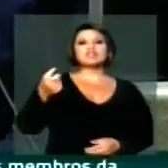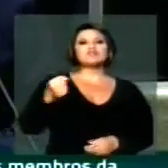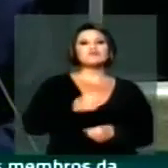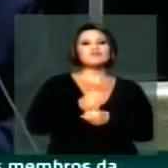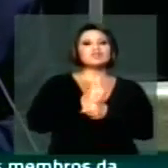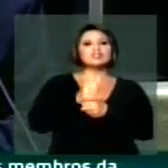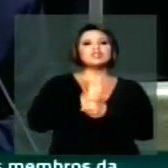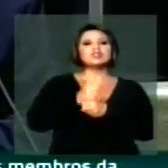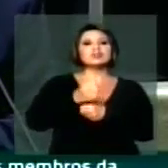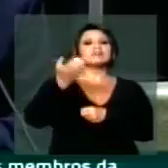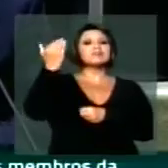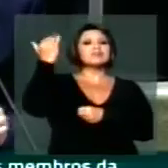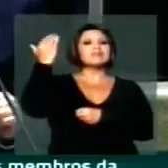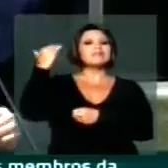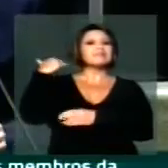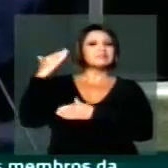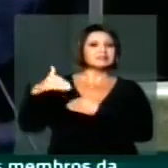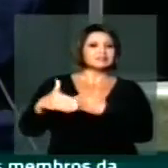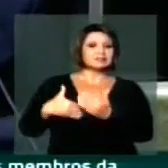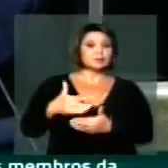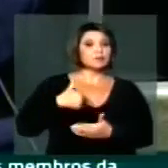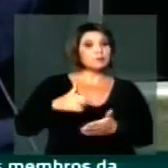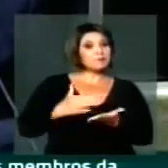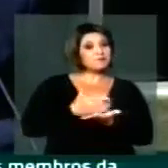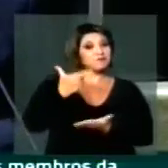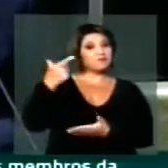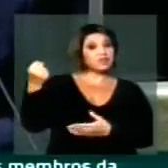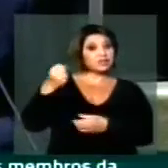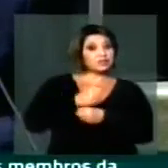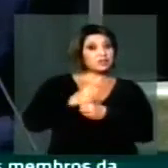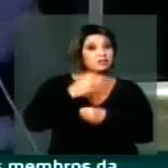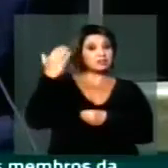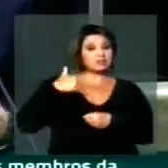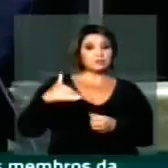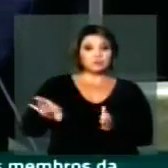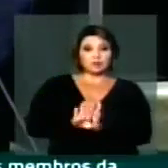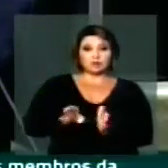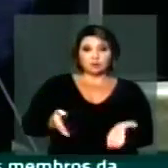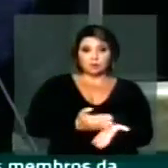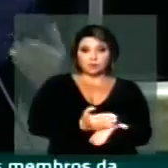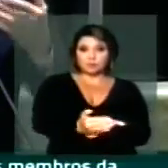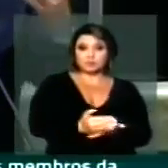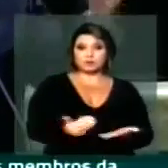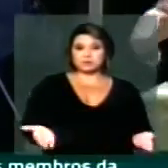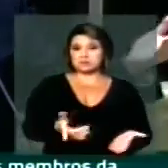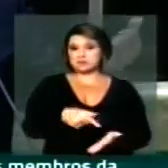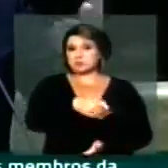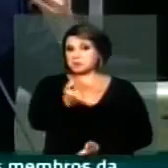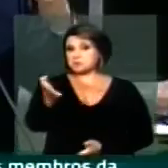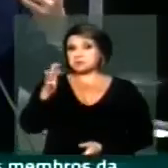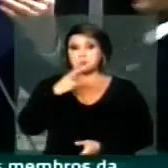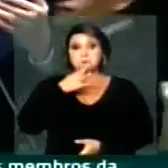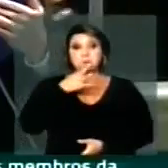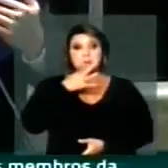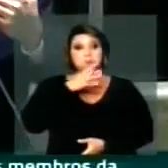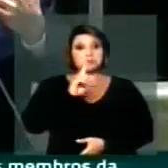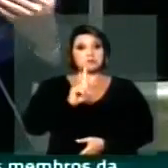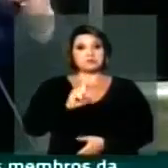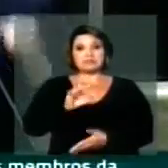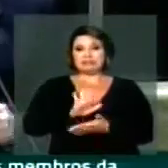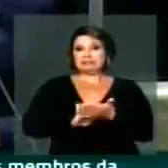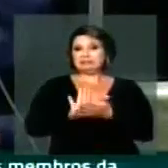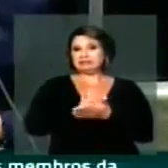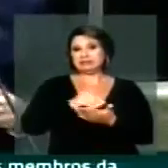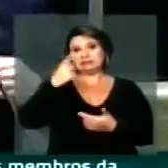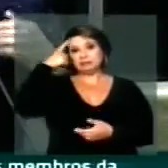anos atrás, quando aqui cheguei. Como qualquer um, não conhecia os cantos